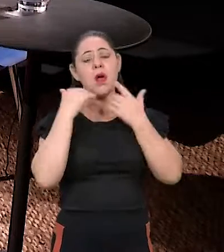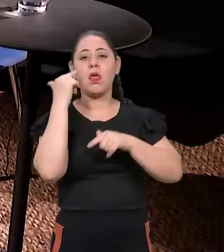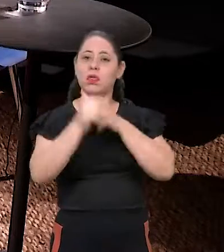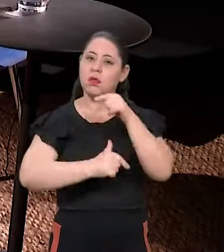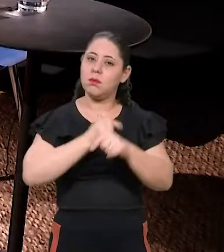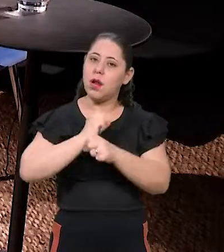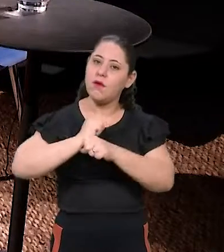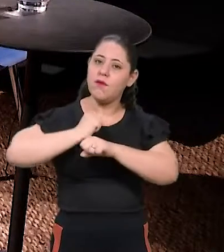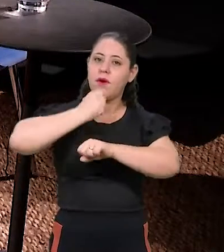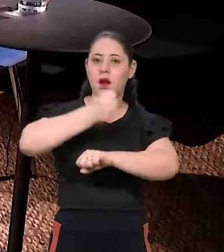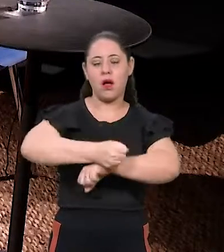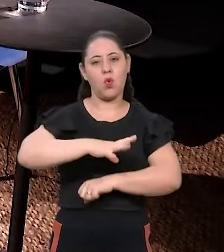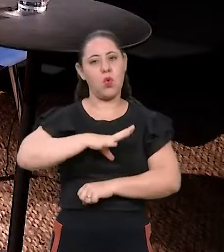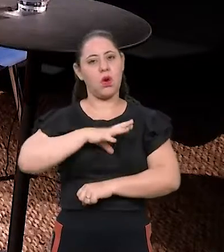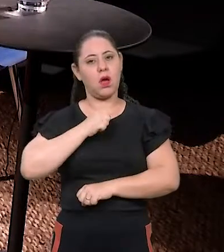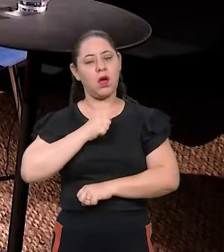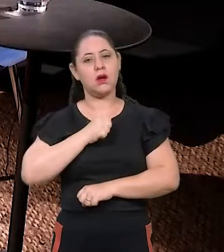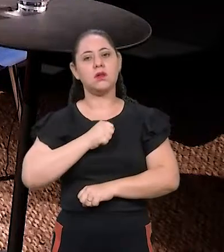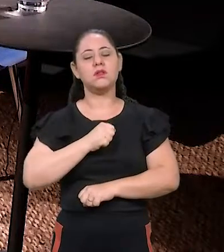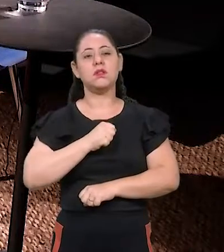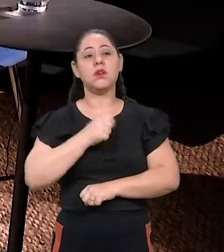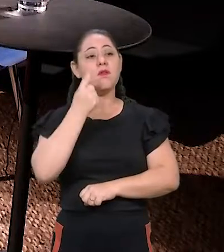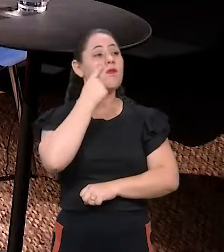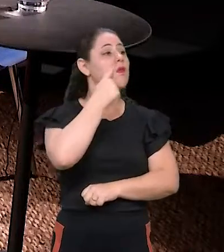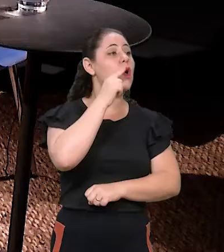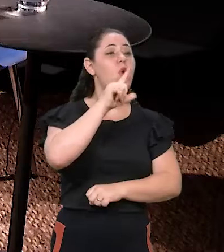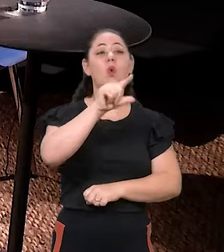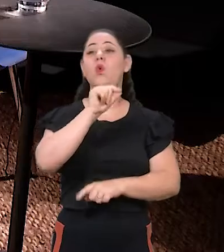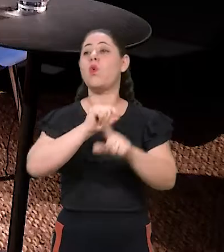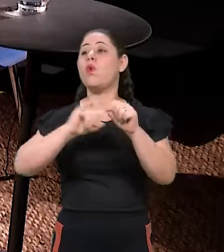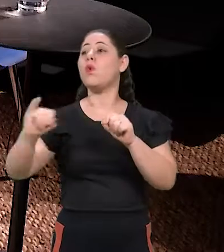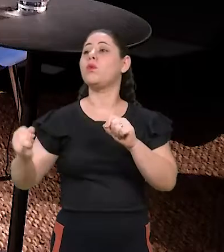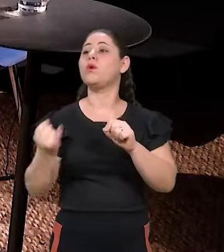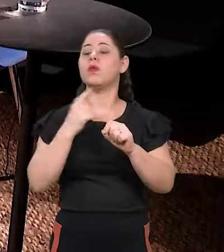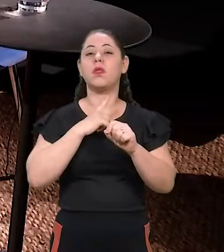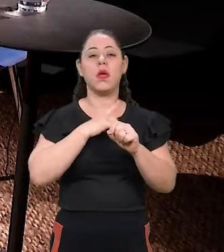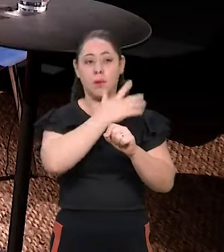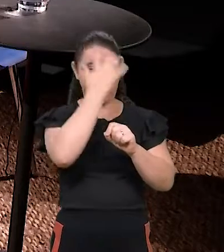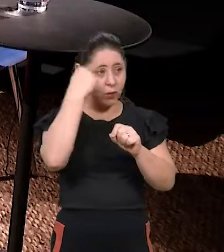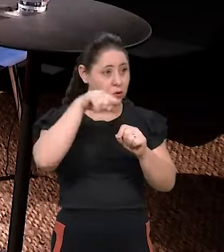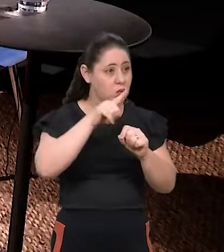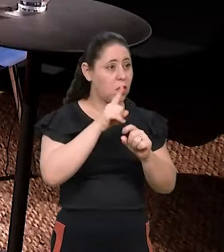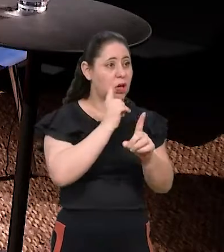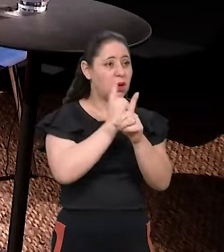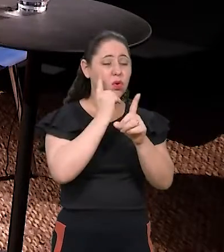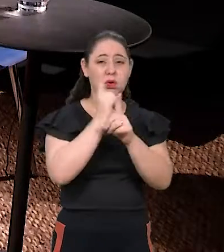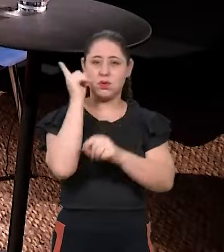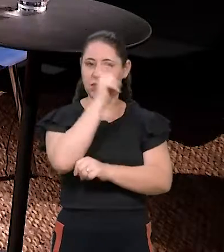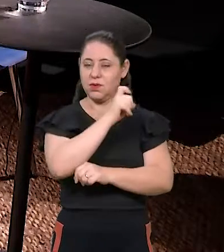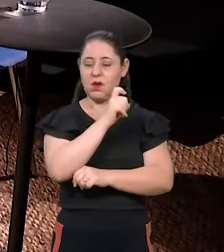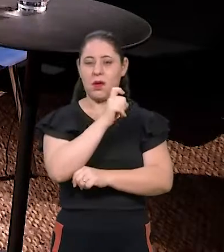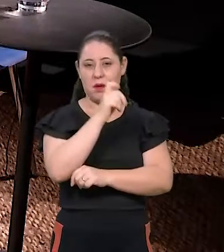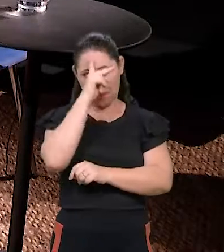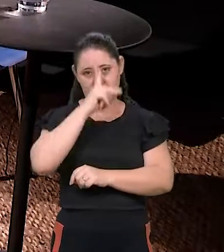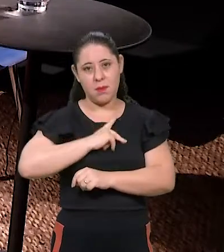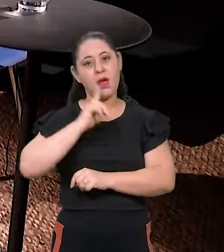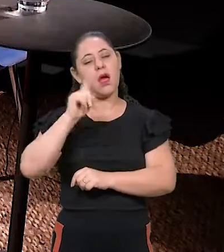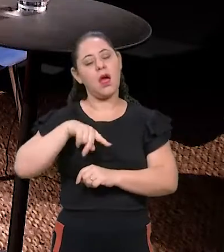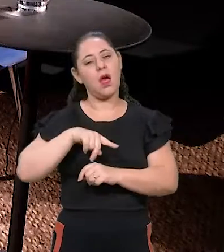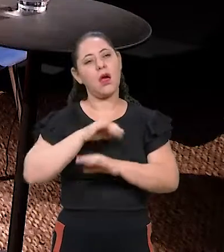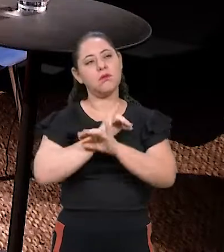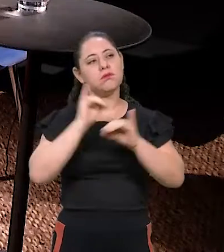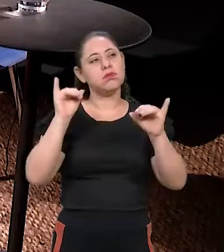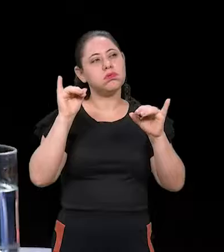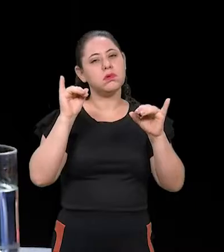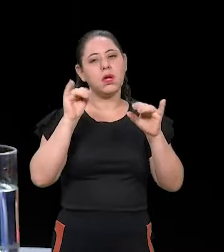colocar e ver as oportunidades aonde as pessoas acham dificuldade. Esse, para mim, é o lema que me move para acordar todos